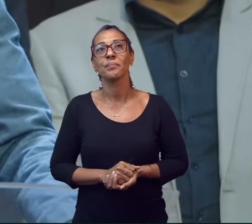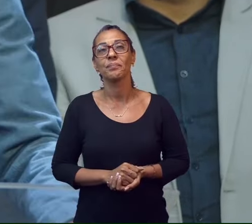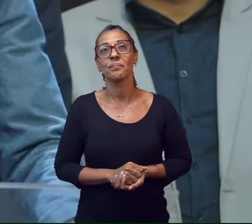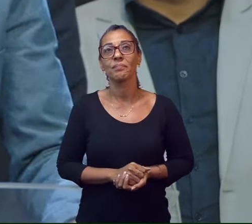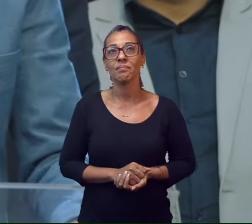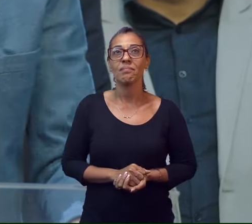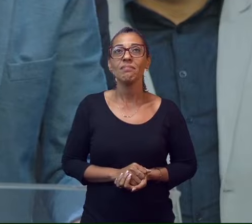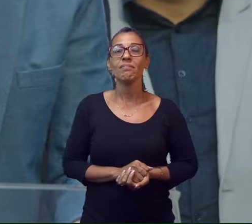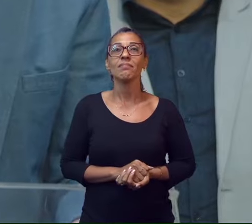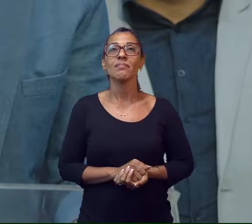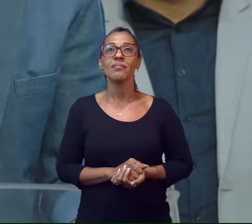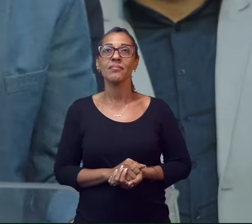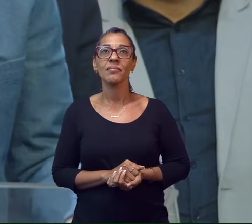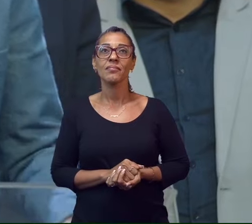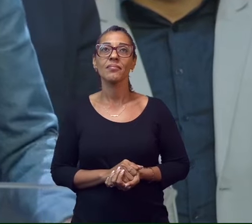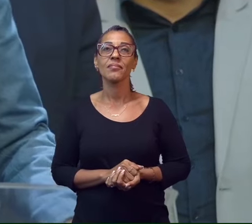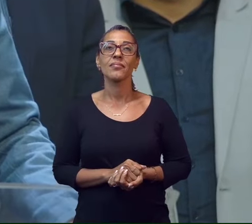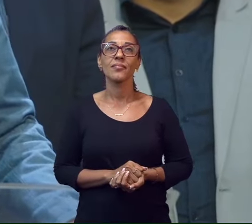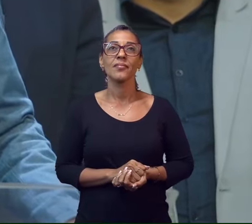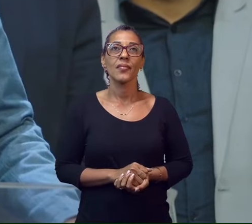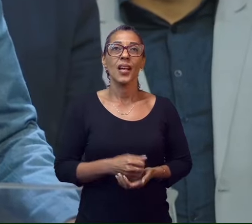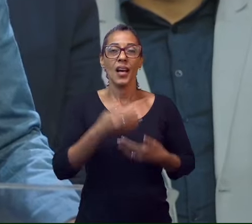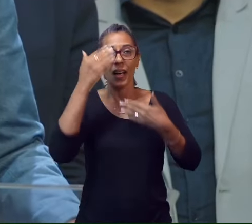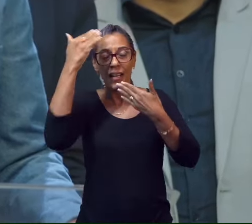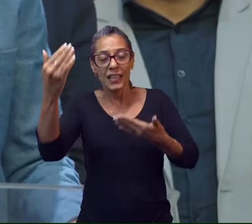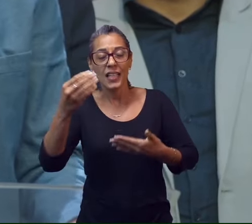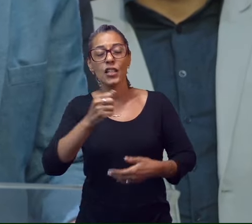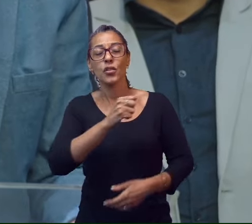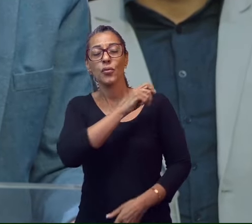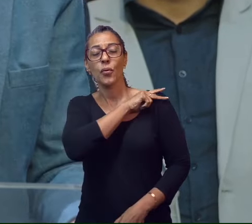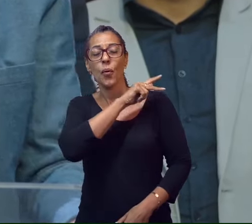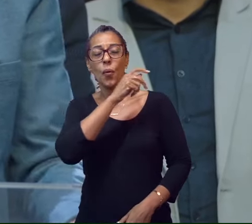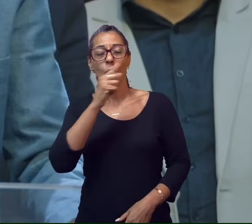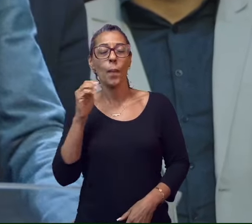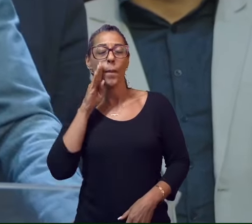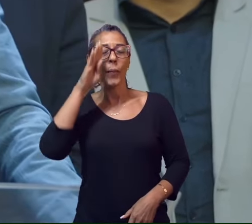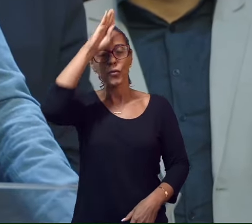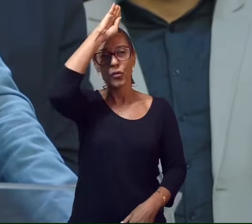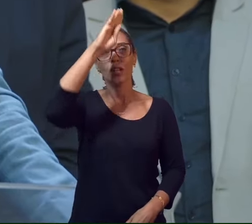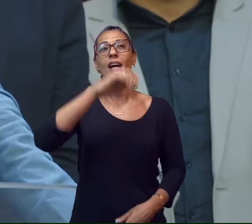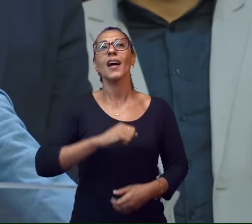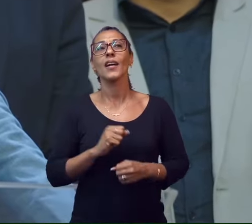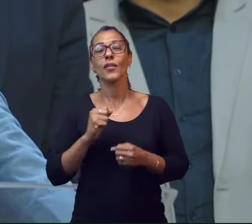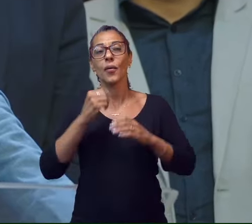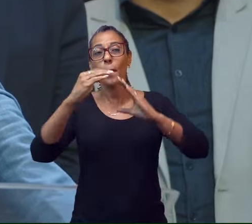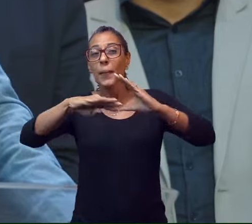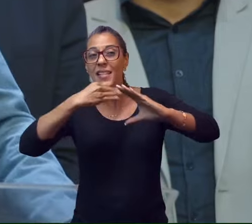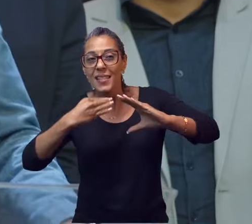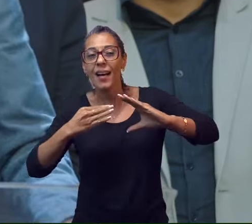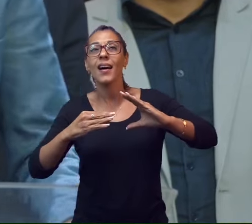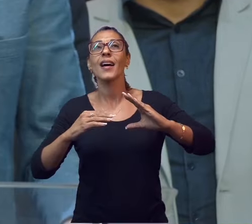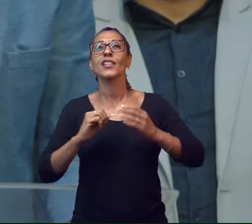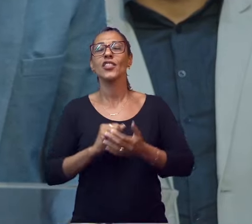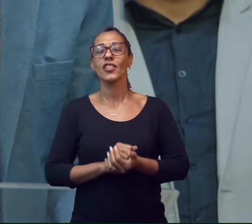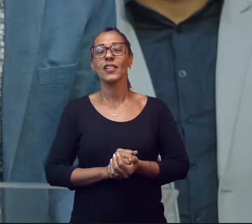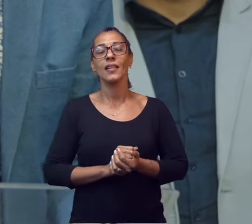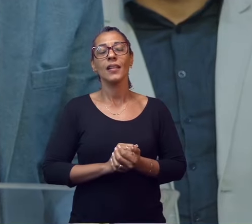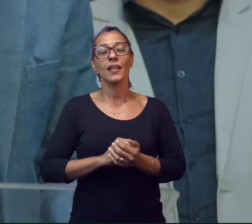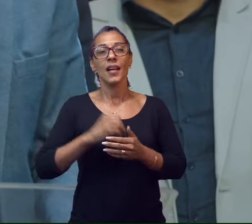aqui e meus filhos filhos Pastor Thiago Pastor Daniel Isabela Alisson